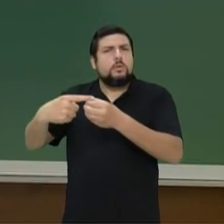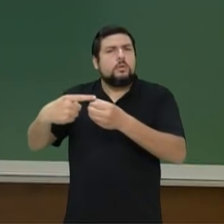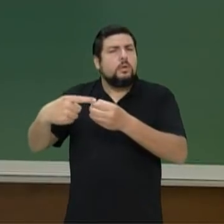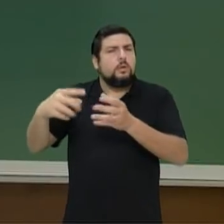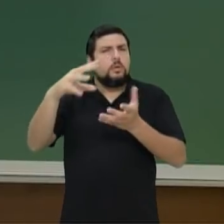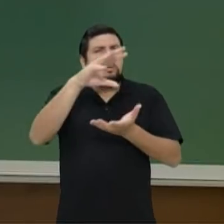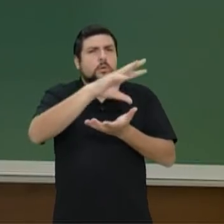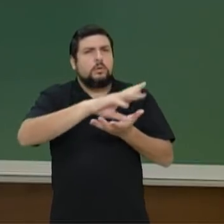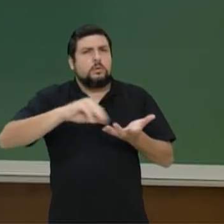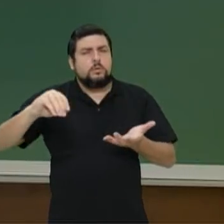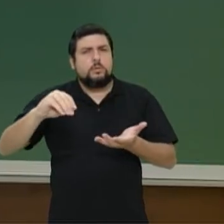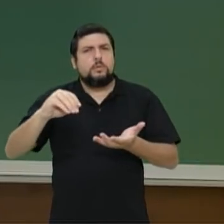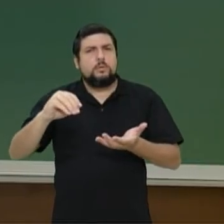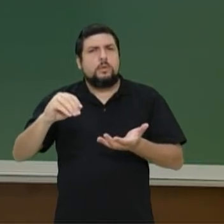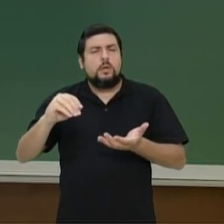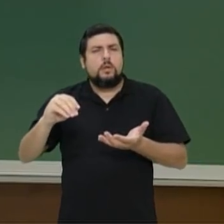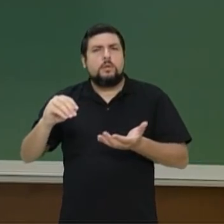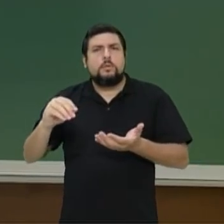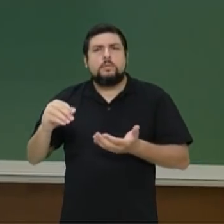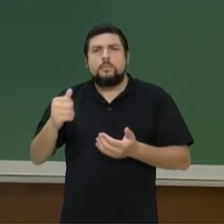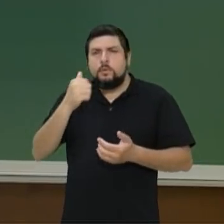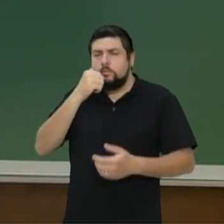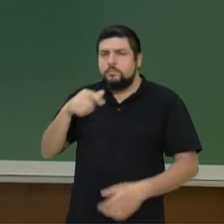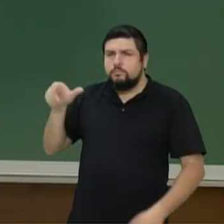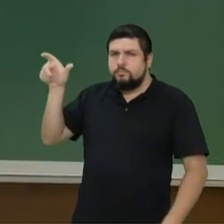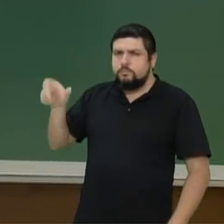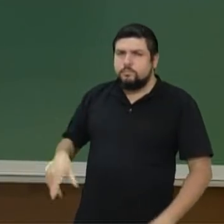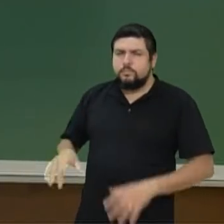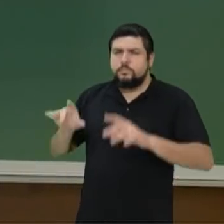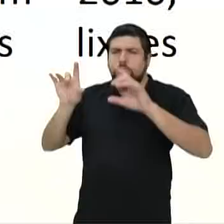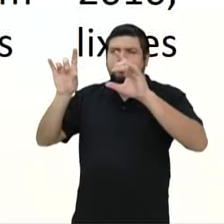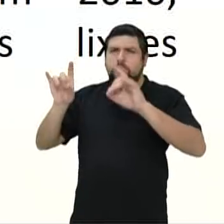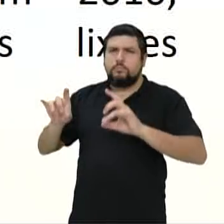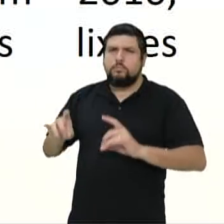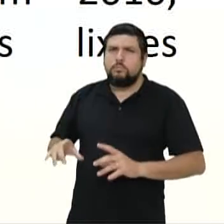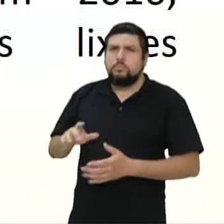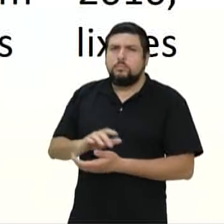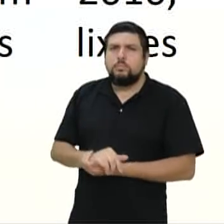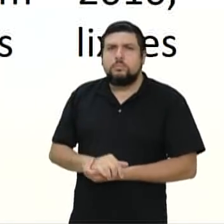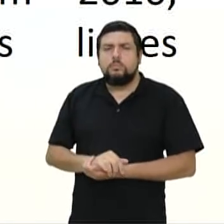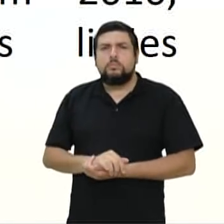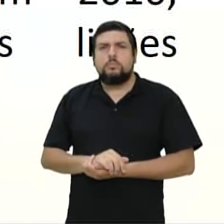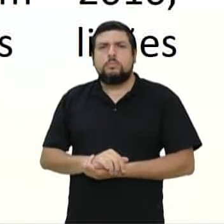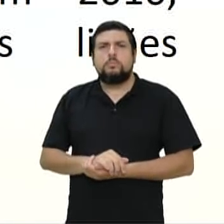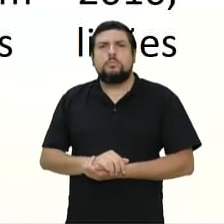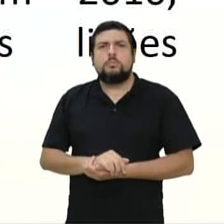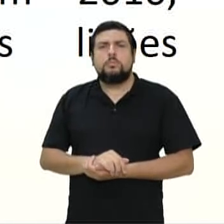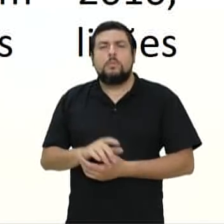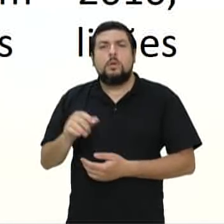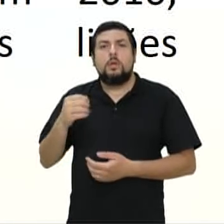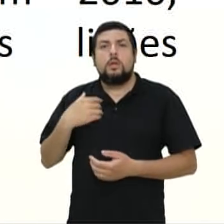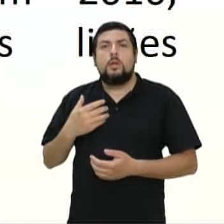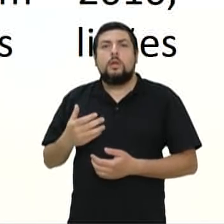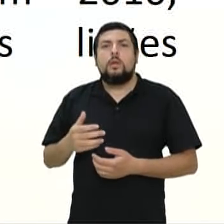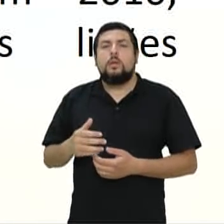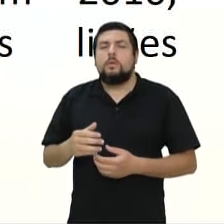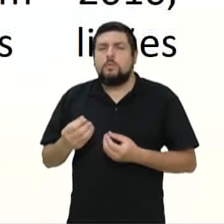mesmo, destaca a especialista. Segundo o levantamento da entidade,